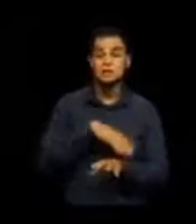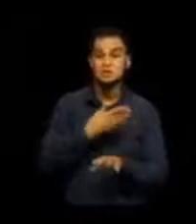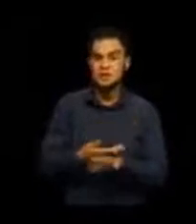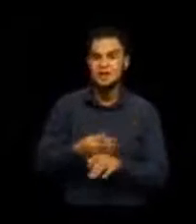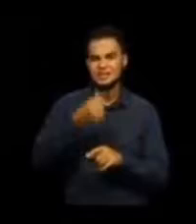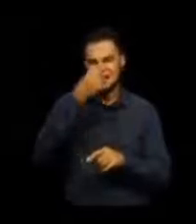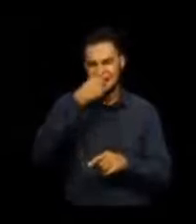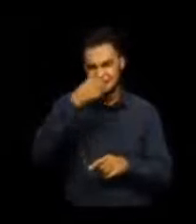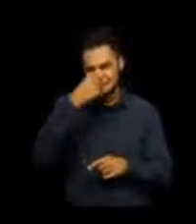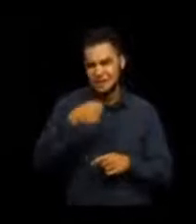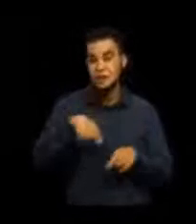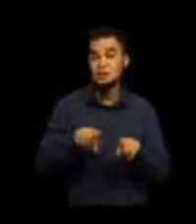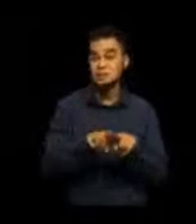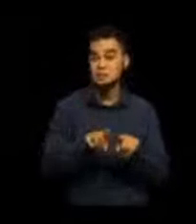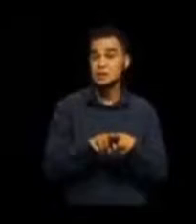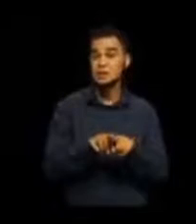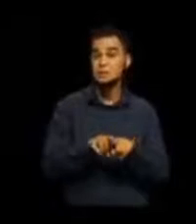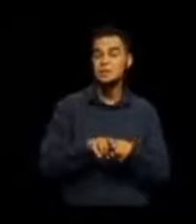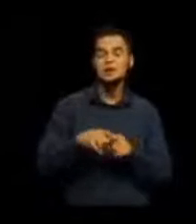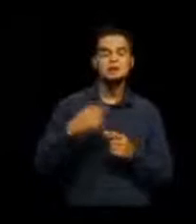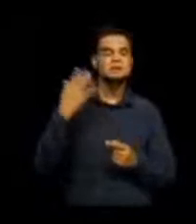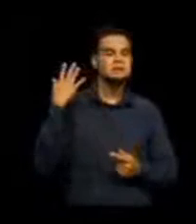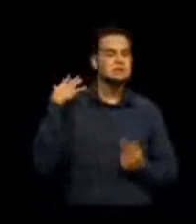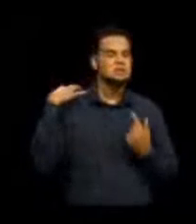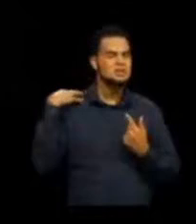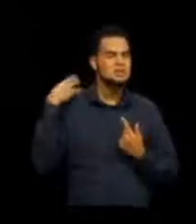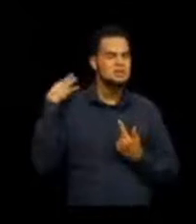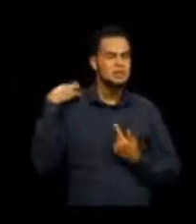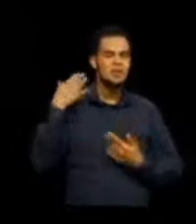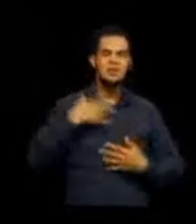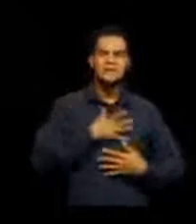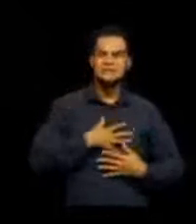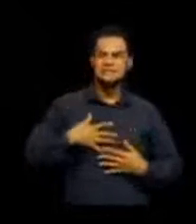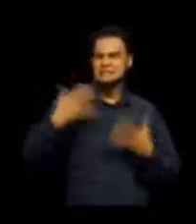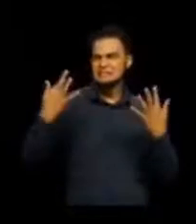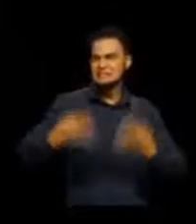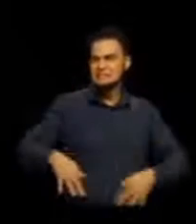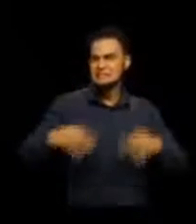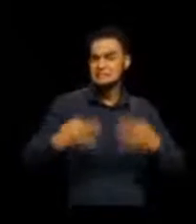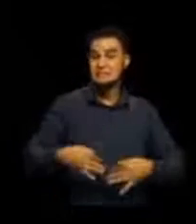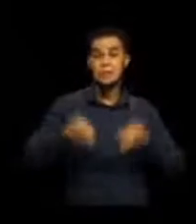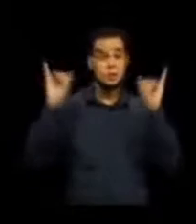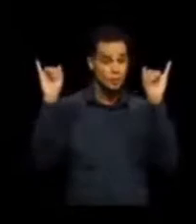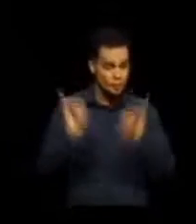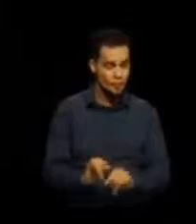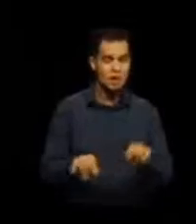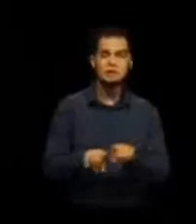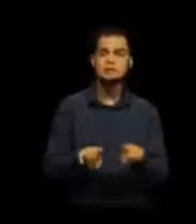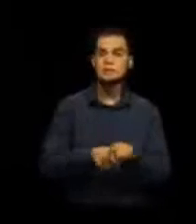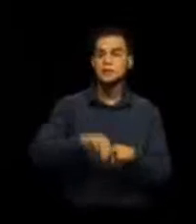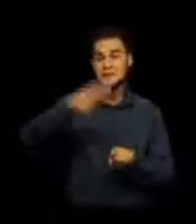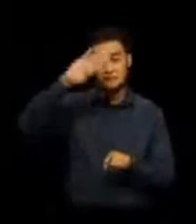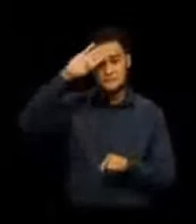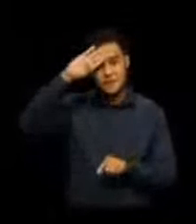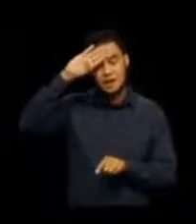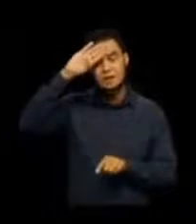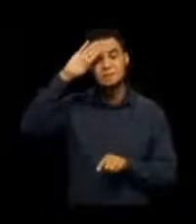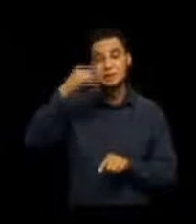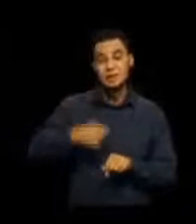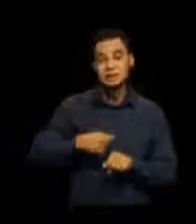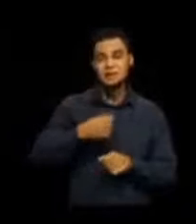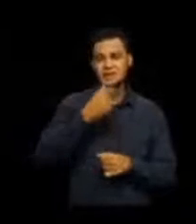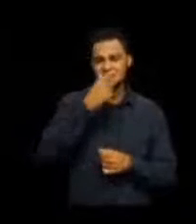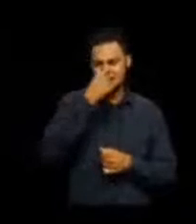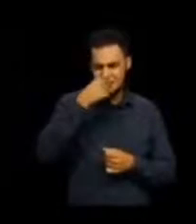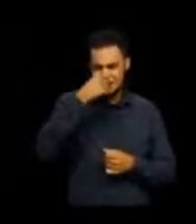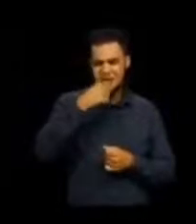catarro, dor torácica, bastante emagrecimento e febre e sangue no escarro, que a